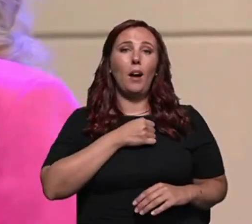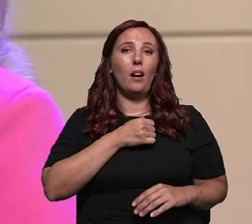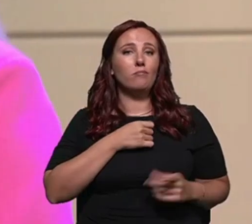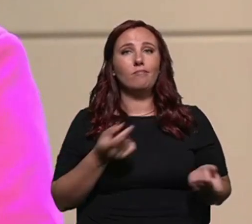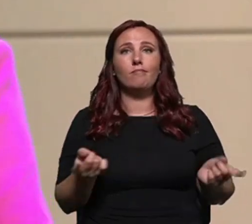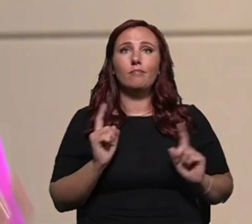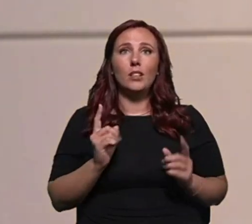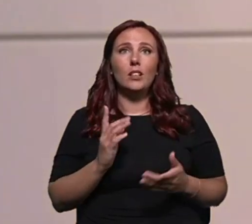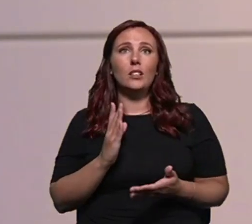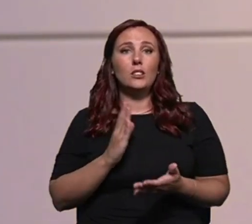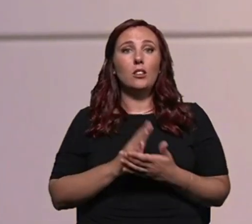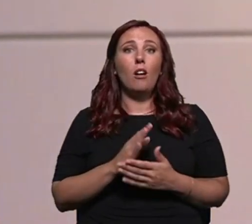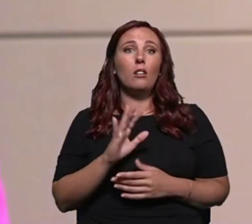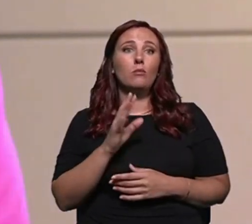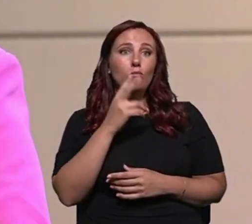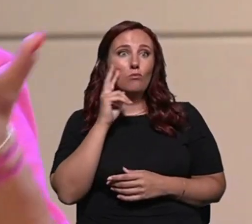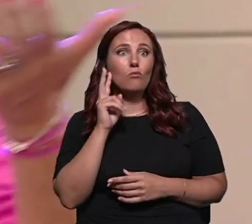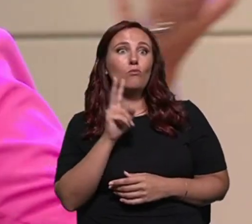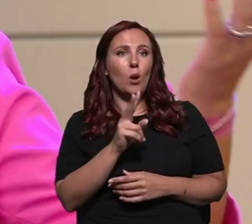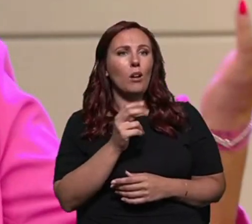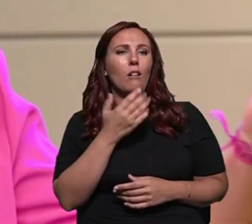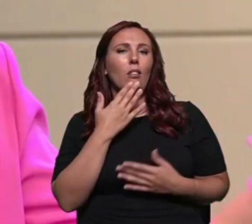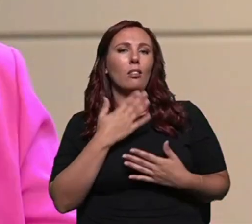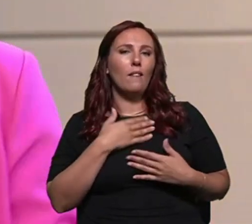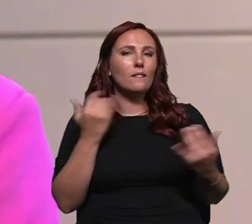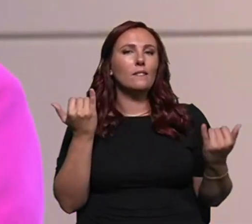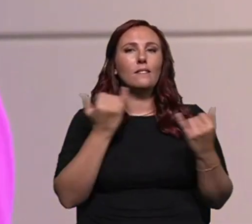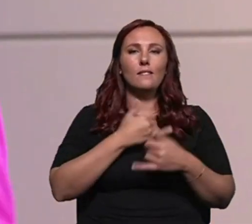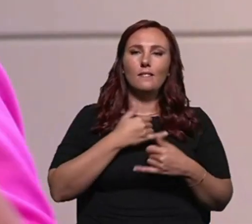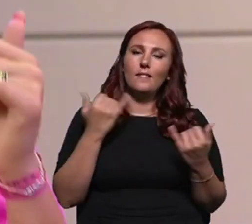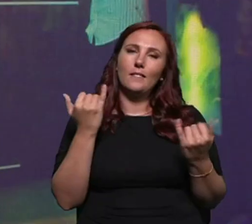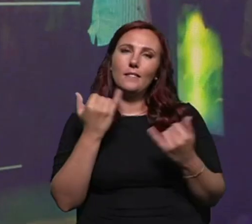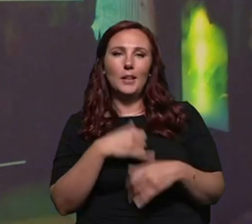B só quando te vê que ele é feliz